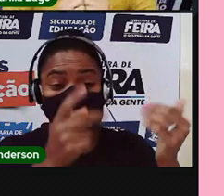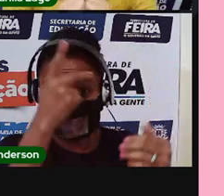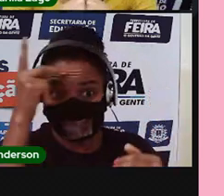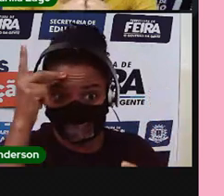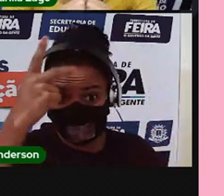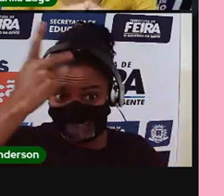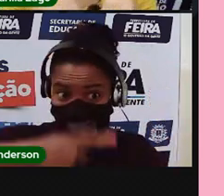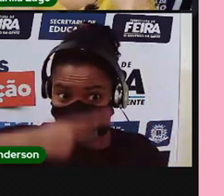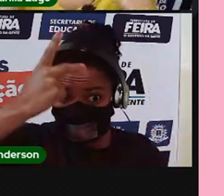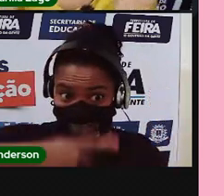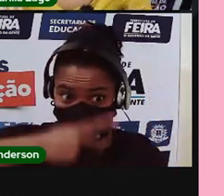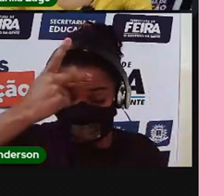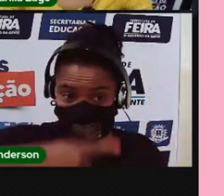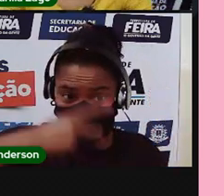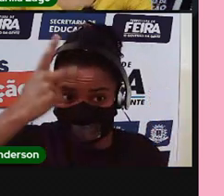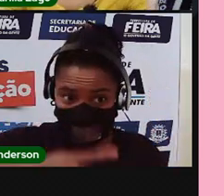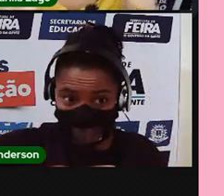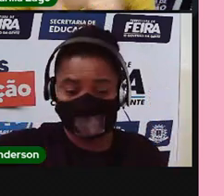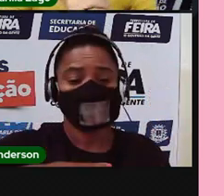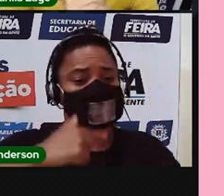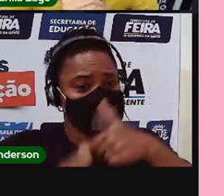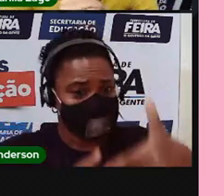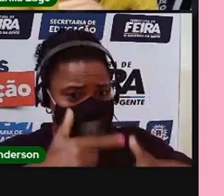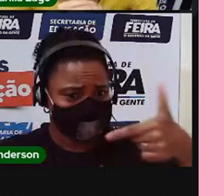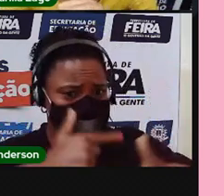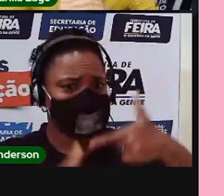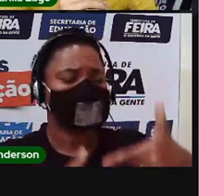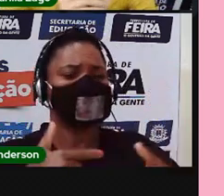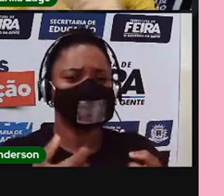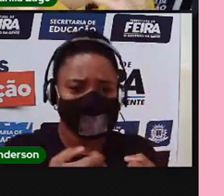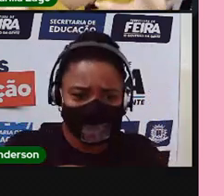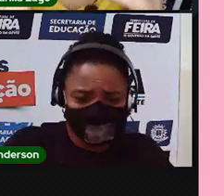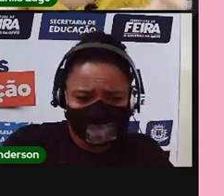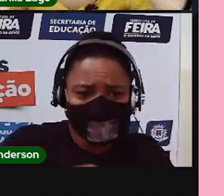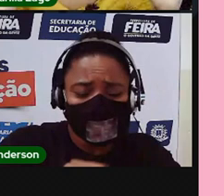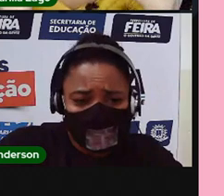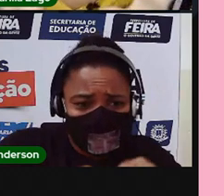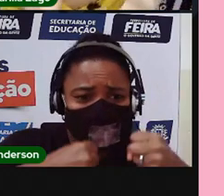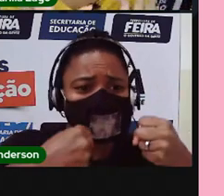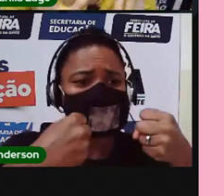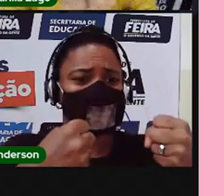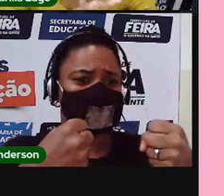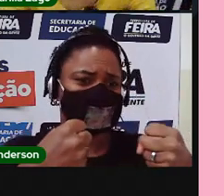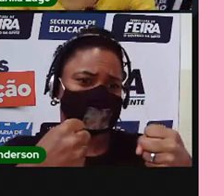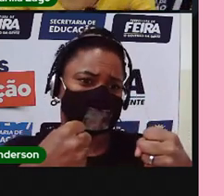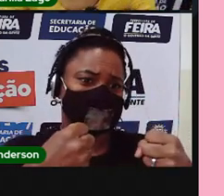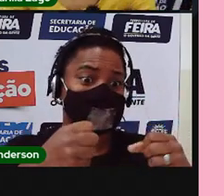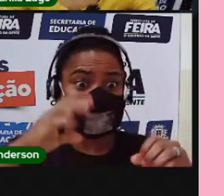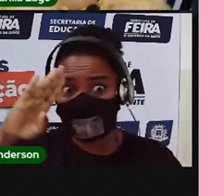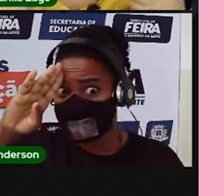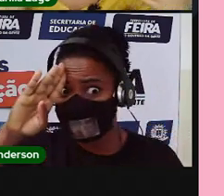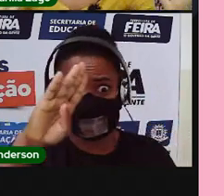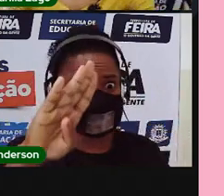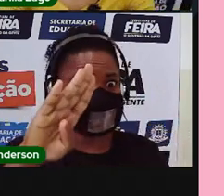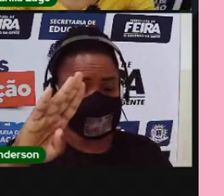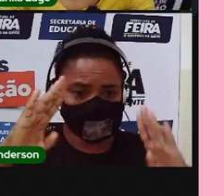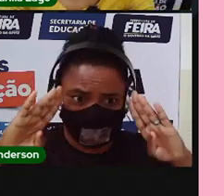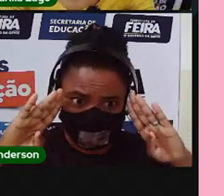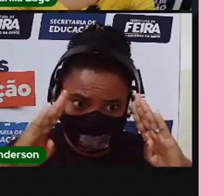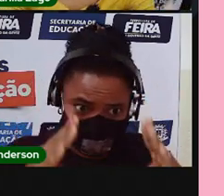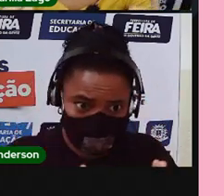de iniciativa, de ação, ocupando assim a posição de centralidade. A partir